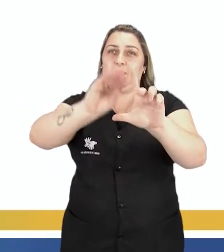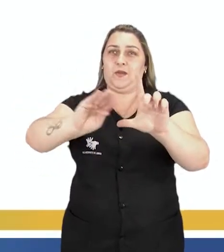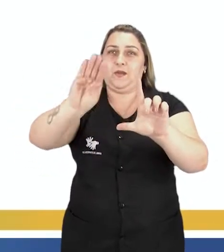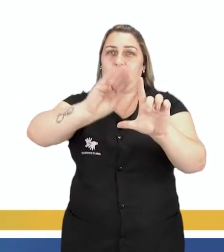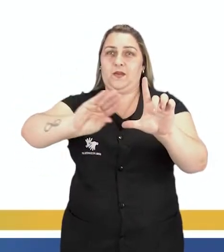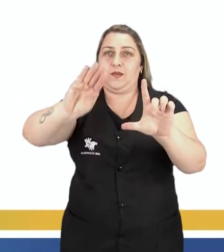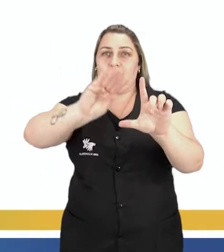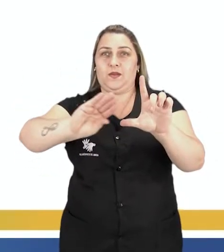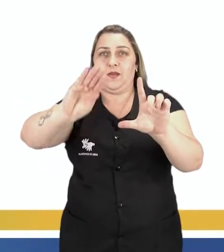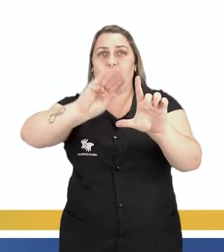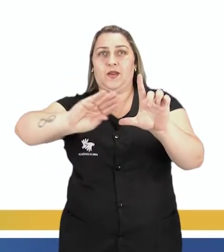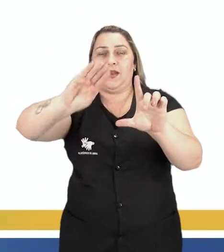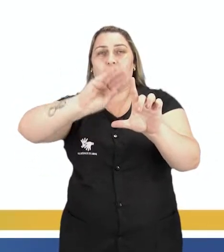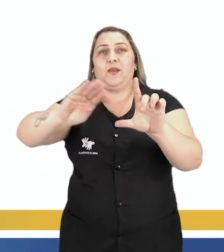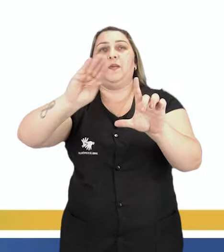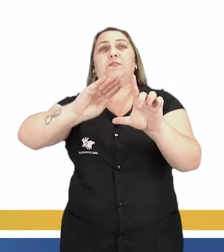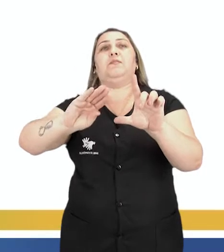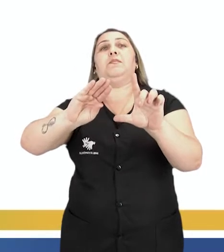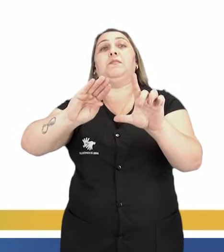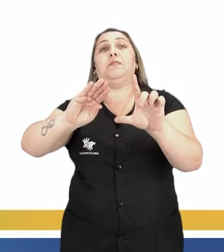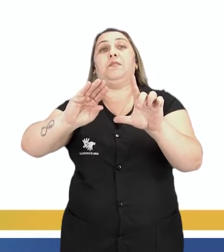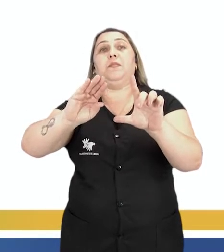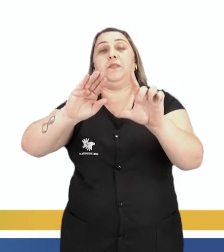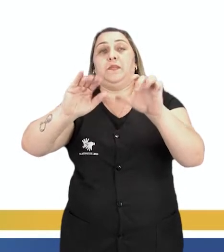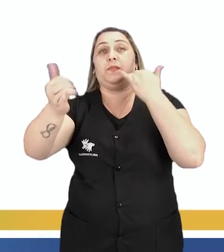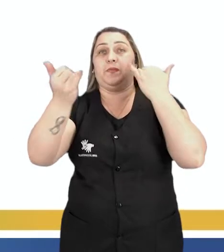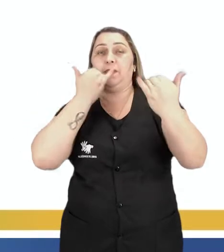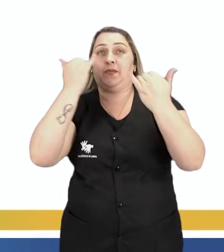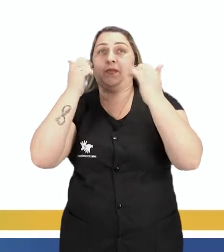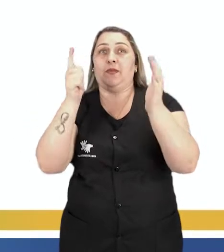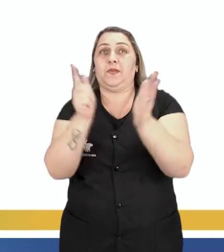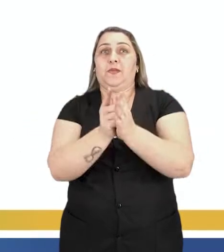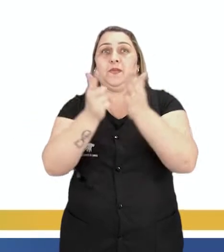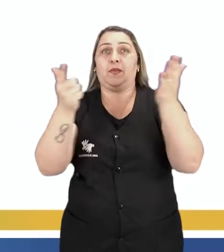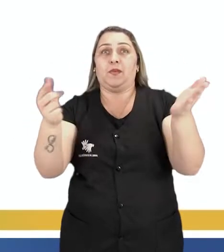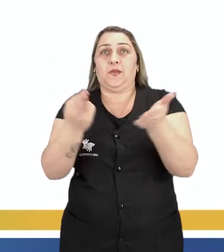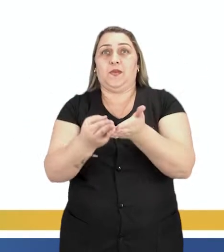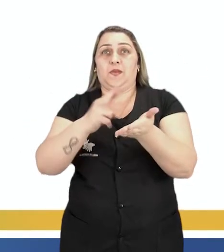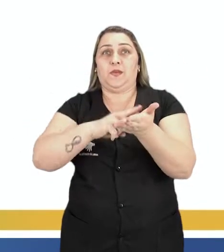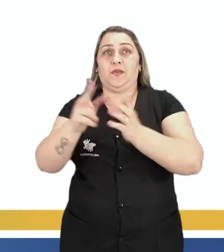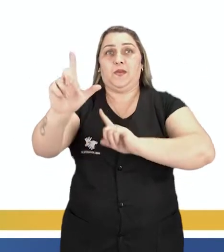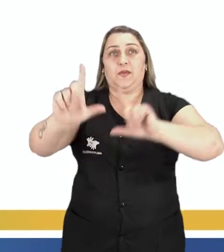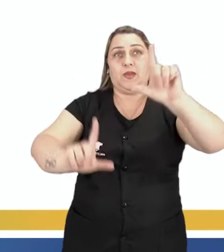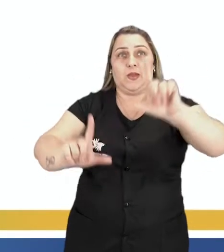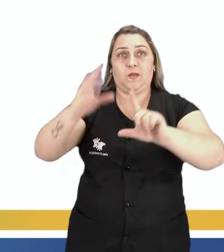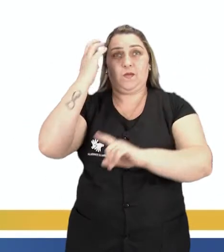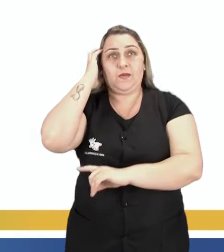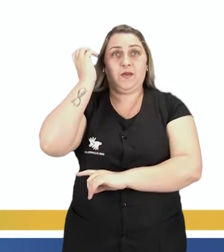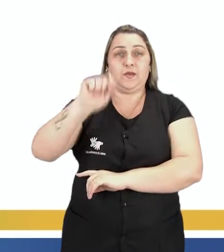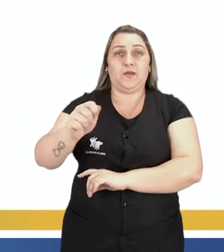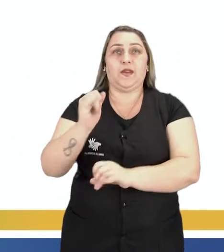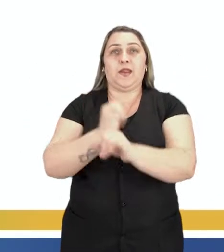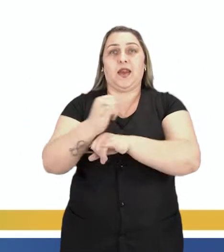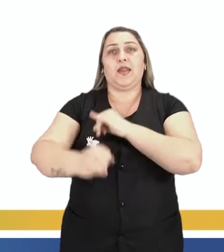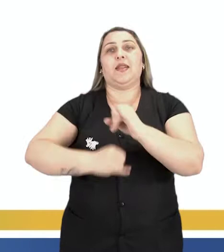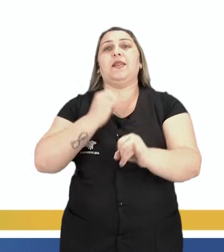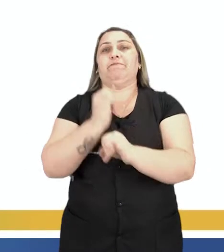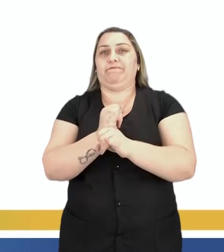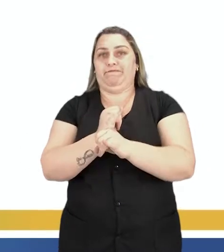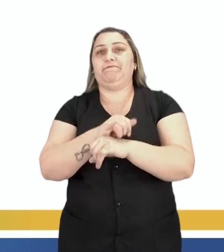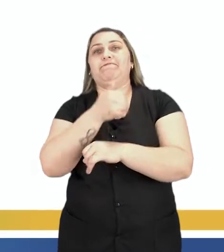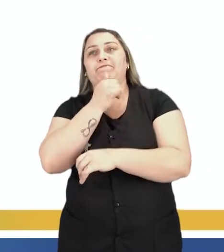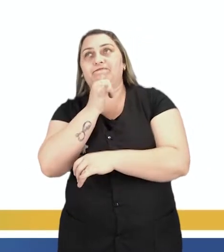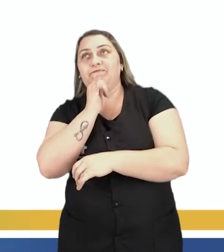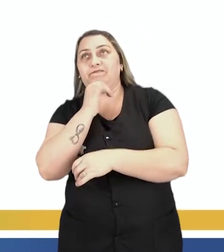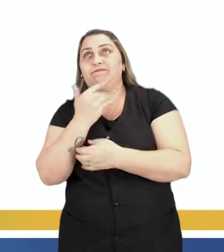agem como meios para disseminar as informações, como os jornais, as revistas, a televisão, o rádio e a internet,